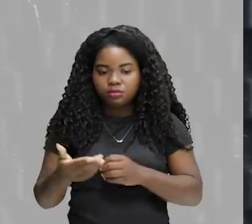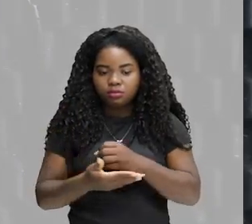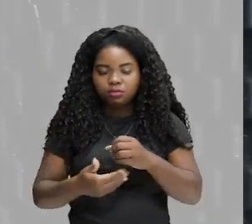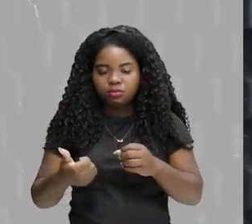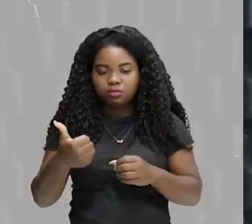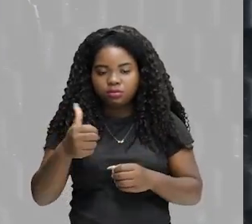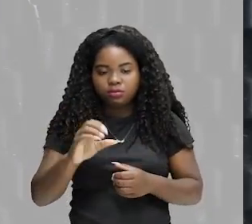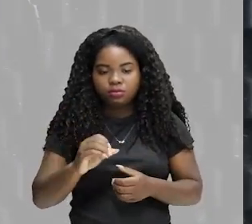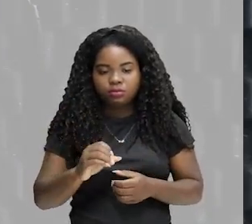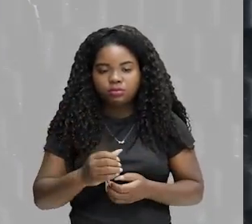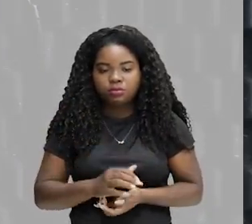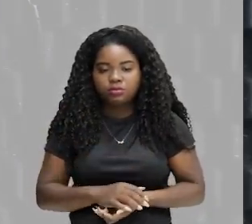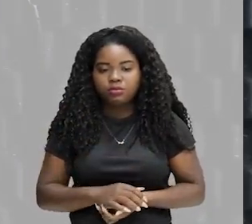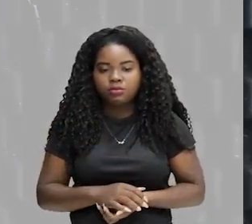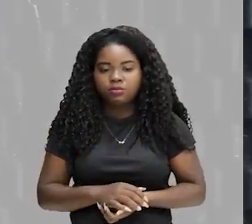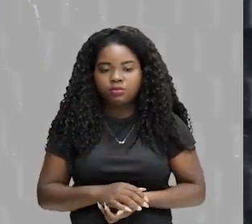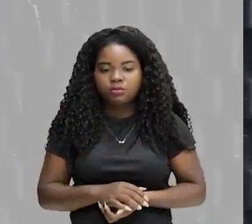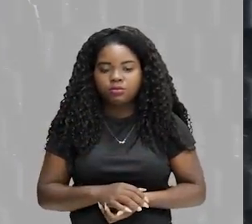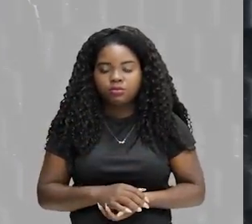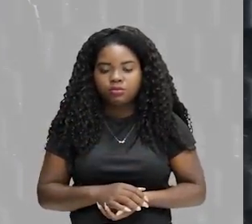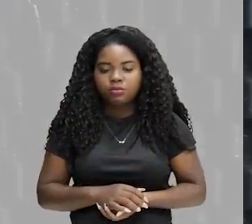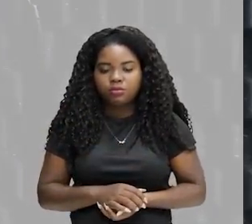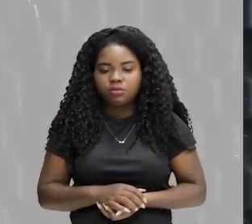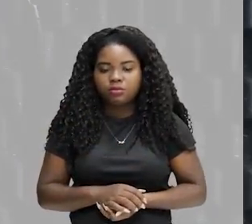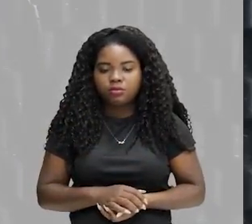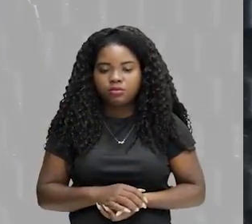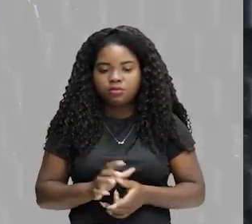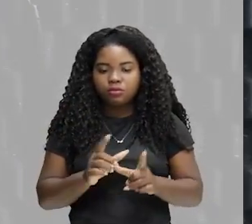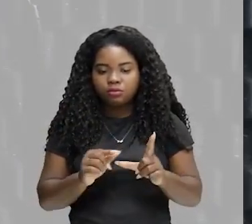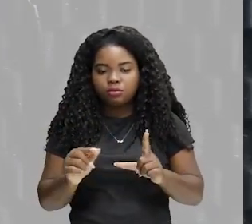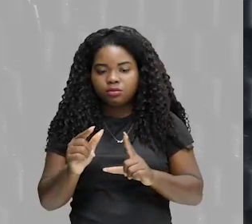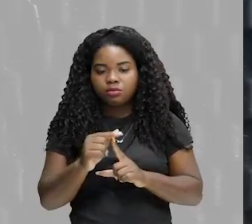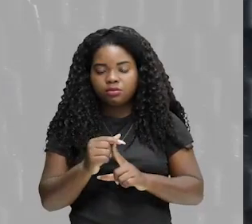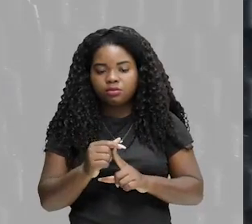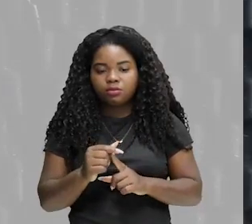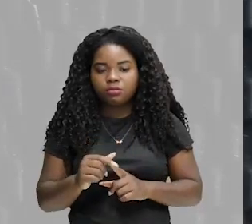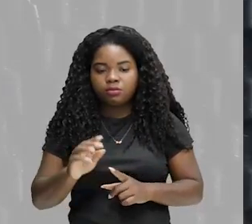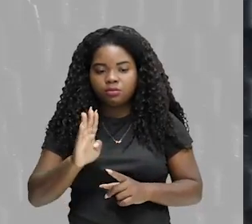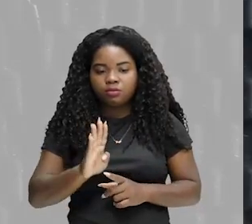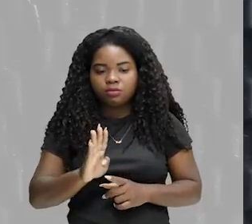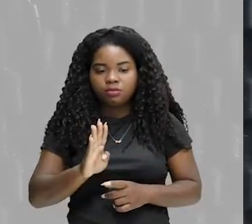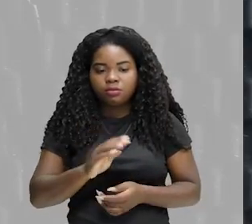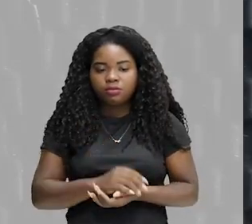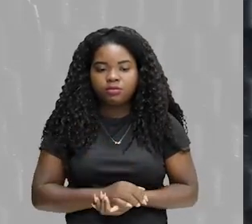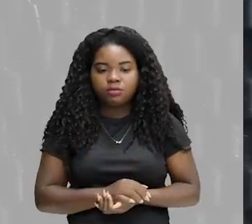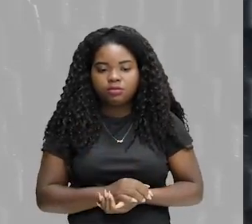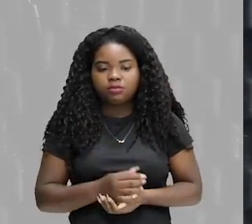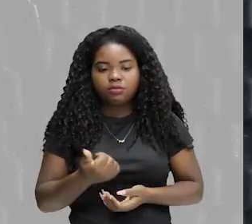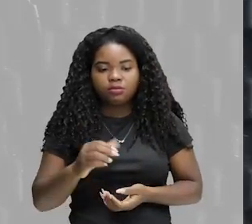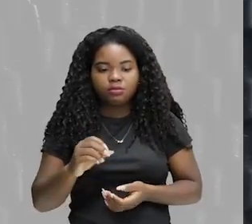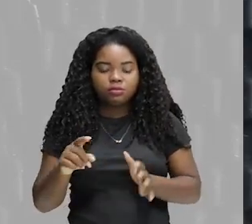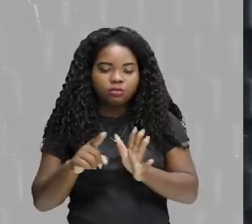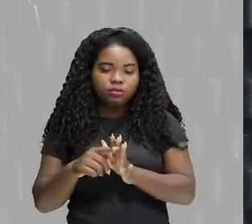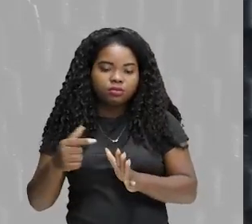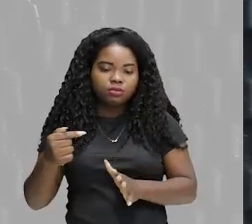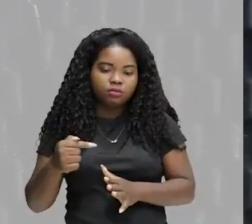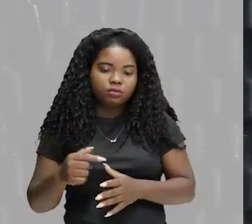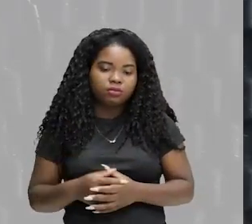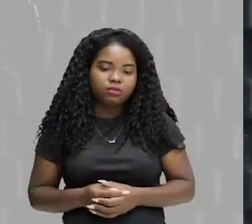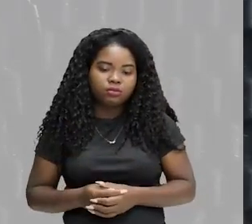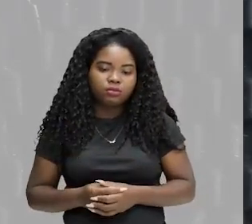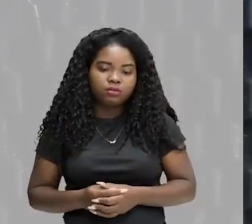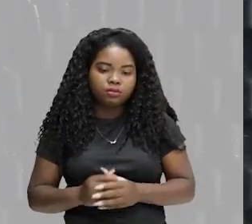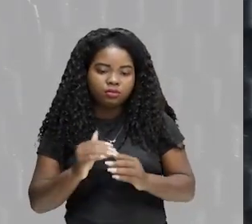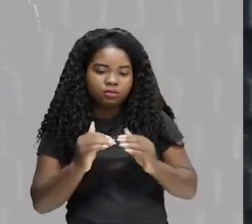é uma parte, e a segunda parte vai ser justamente o log de B sobre 10 elevado a menos 7 na base 10 menor do que 7,5.